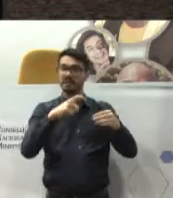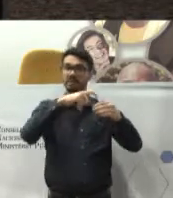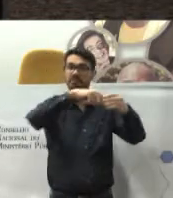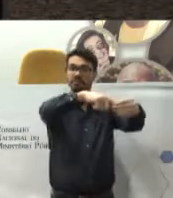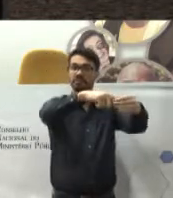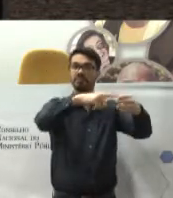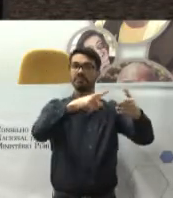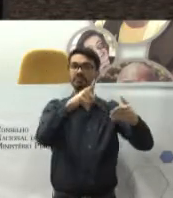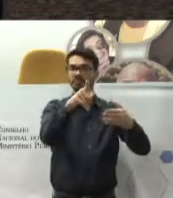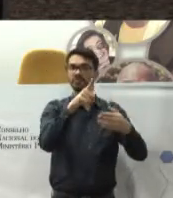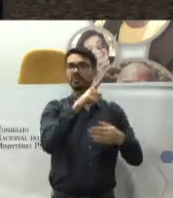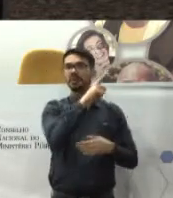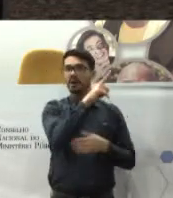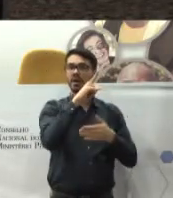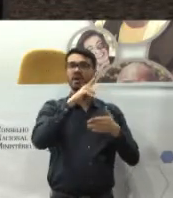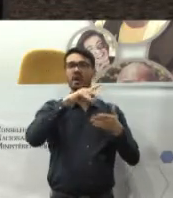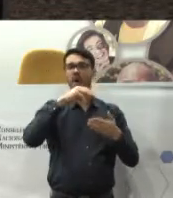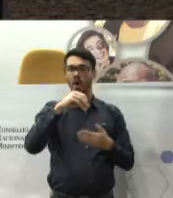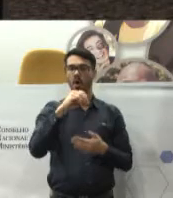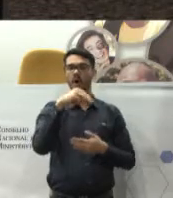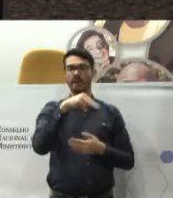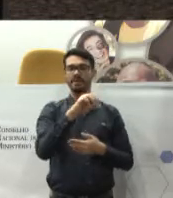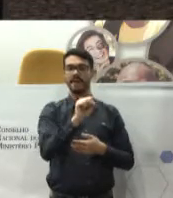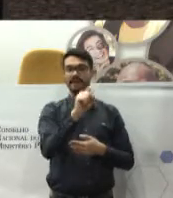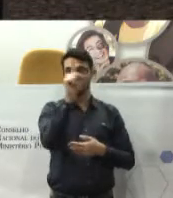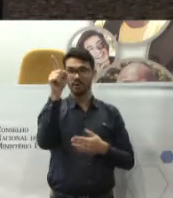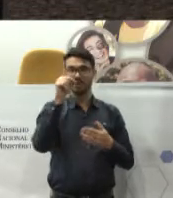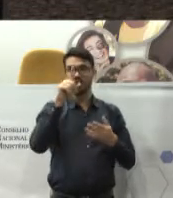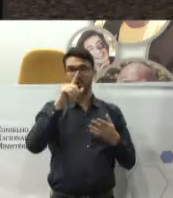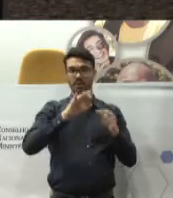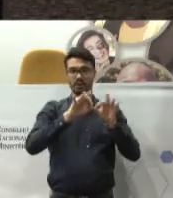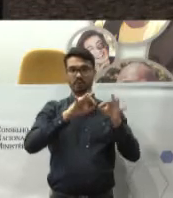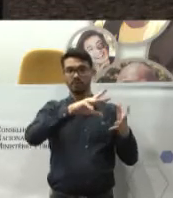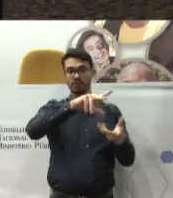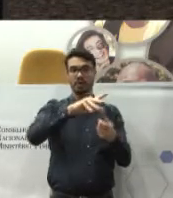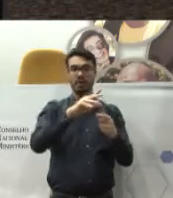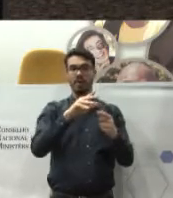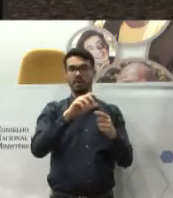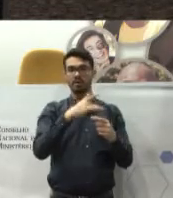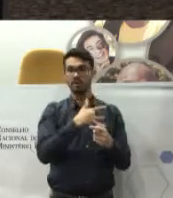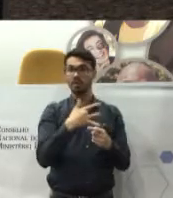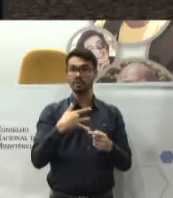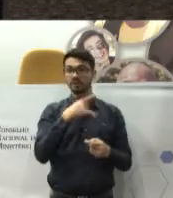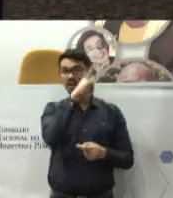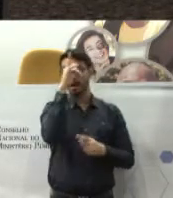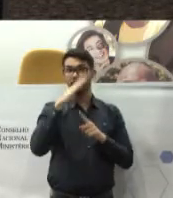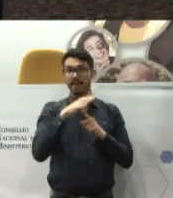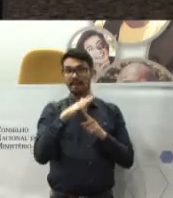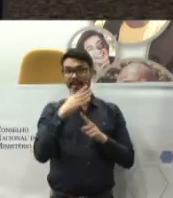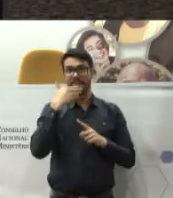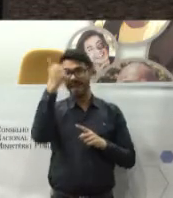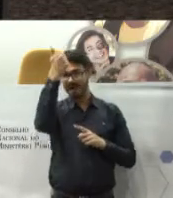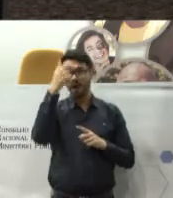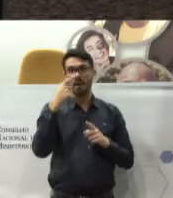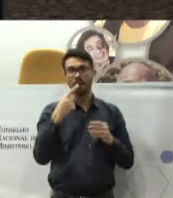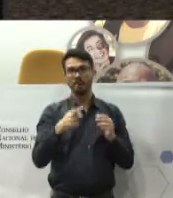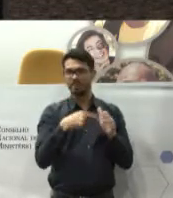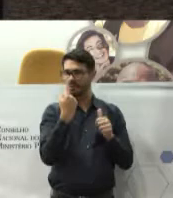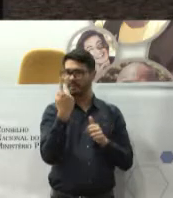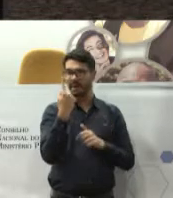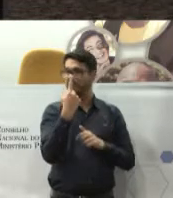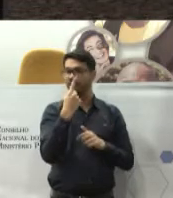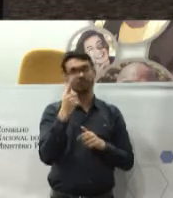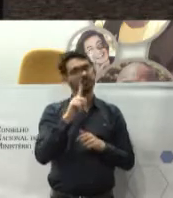todos. Astana nos diz que é assim mesmo. No Paraná, não somos melhores, certamente não somos os primeiros a fazer a melhor